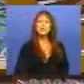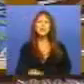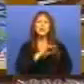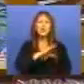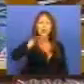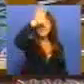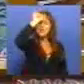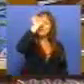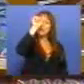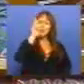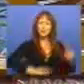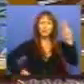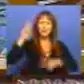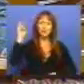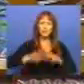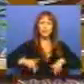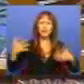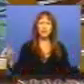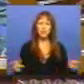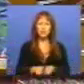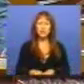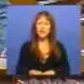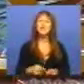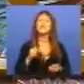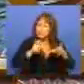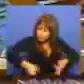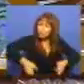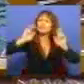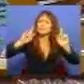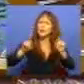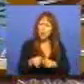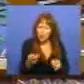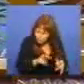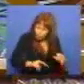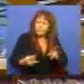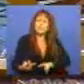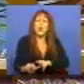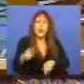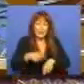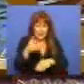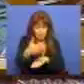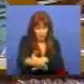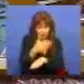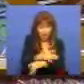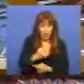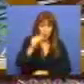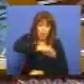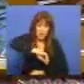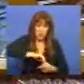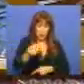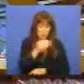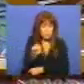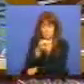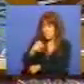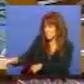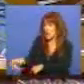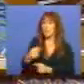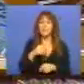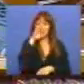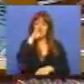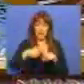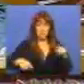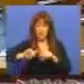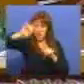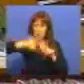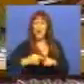Senhor Ministro das Finanças, estão disponíveis para uma correção intercalar de salários e pensões se a meio